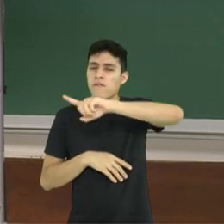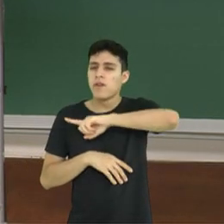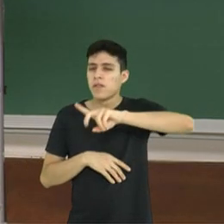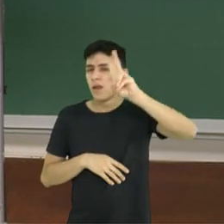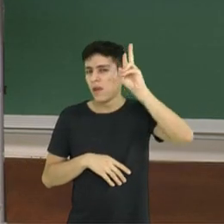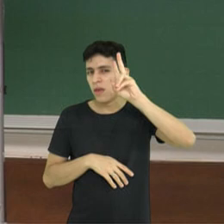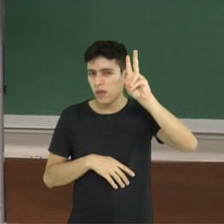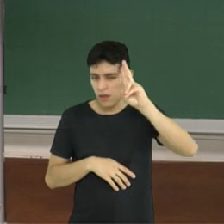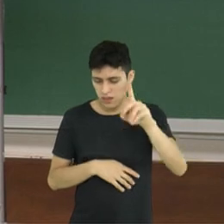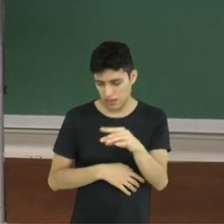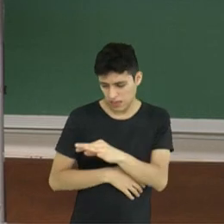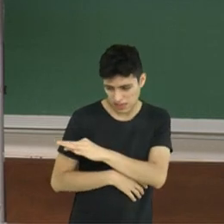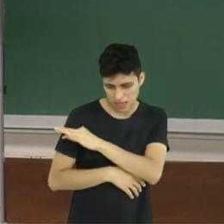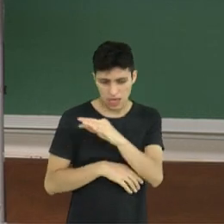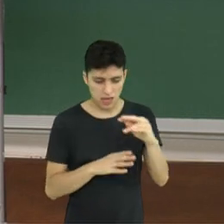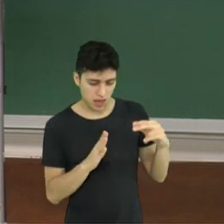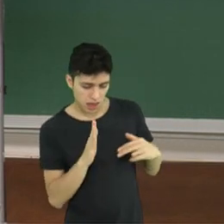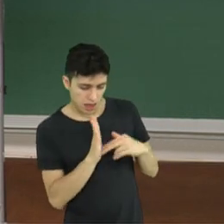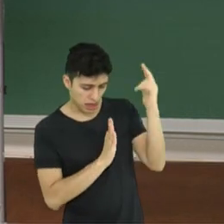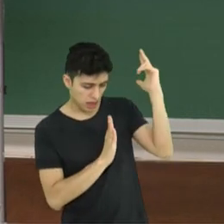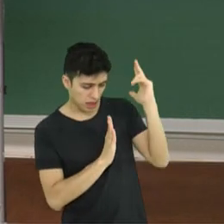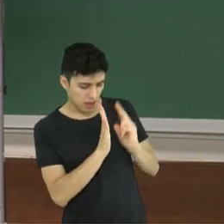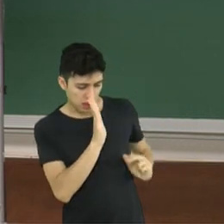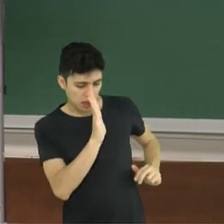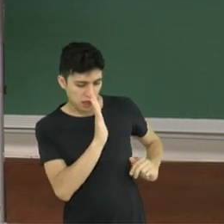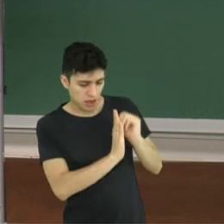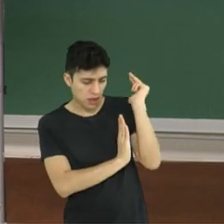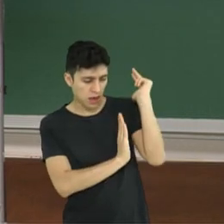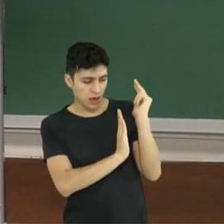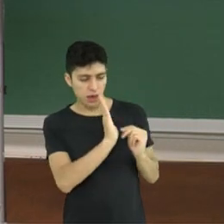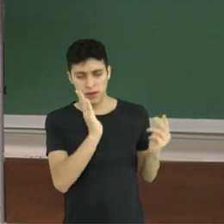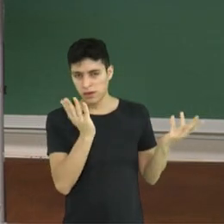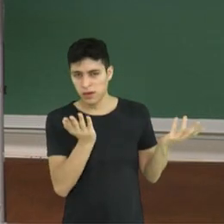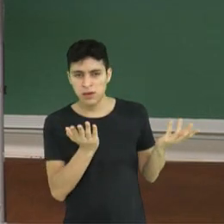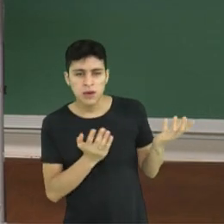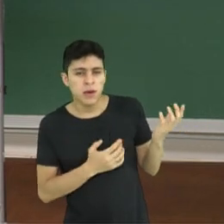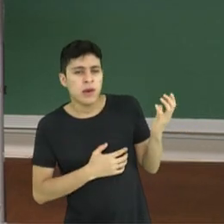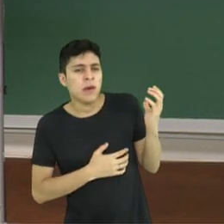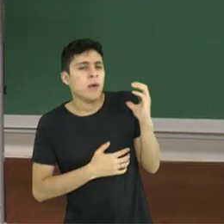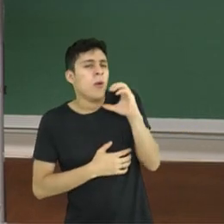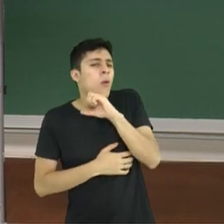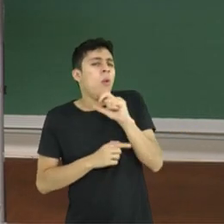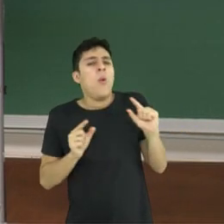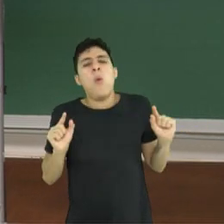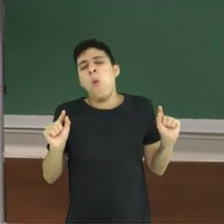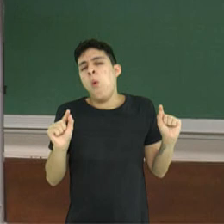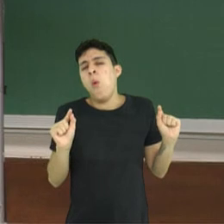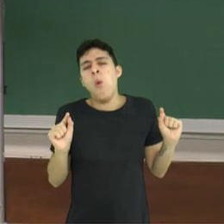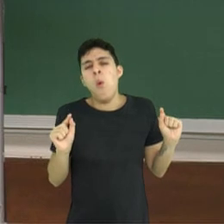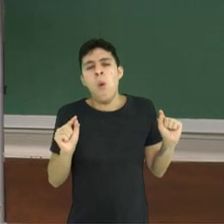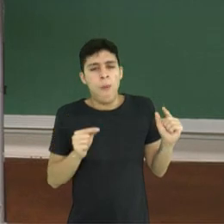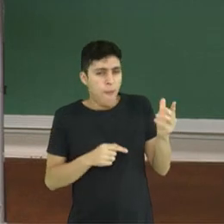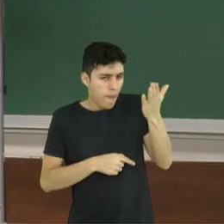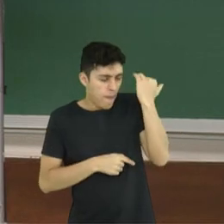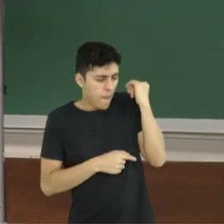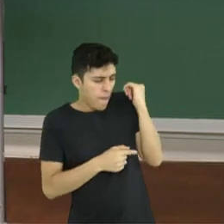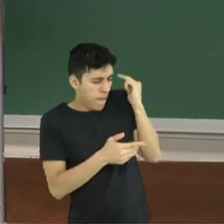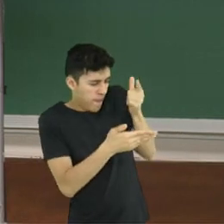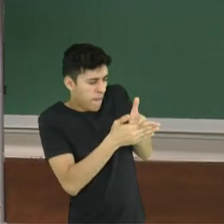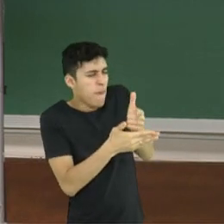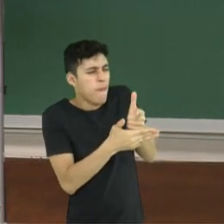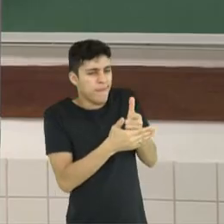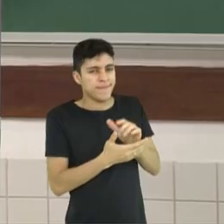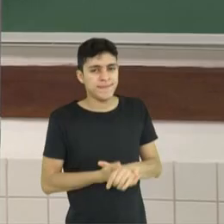o a técnica da pessoa lá da curta a para ser rápido né ela ela foi muito criticada